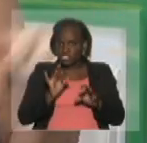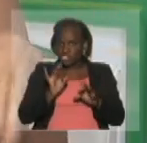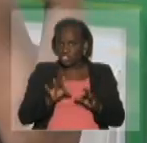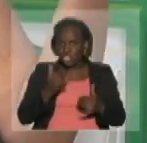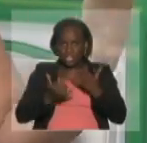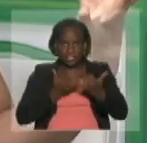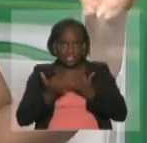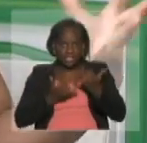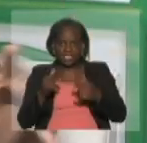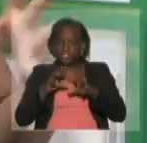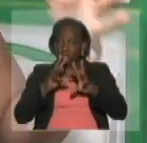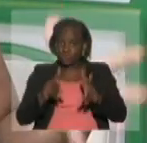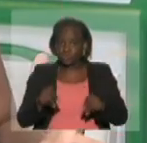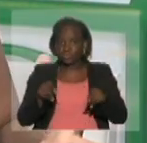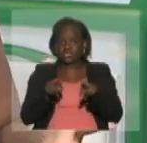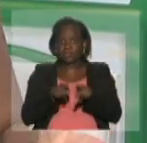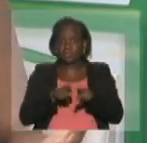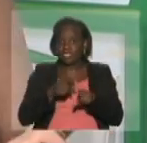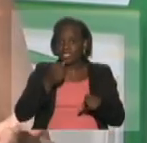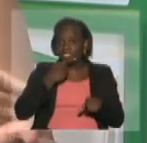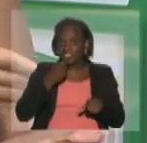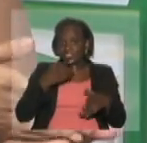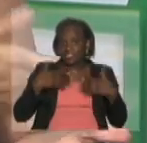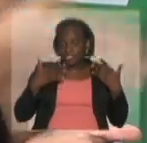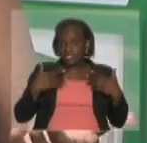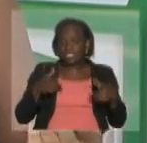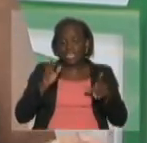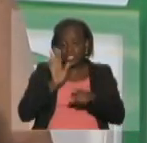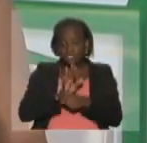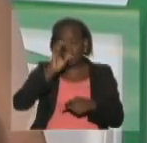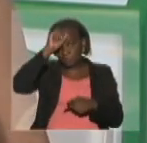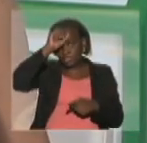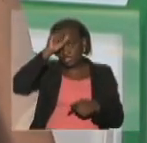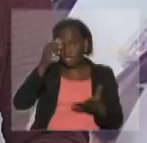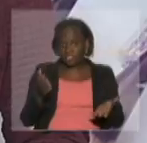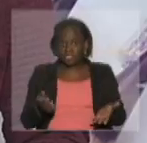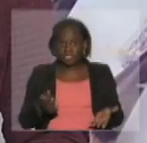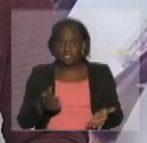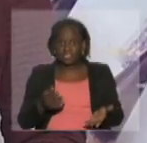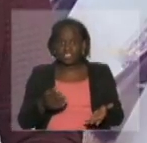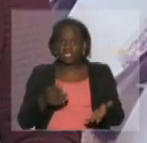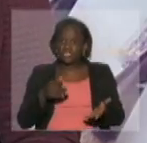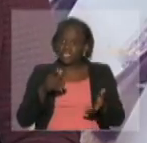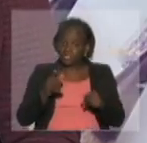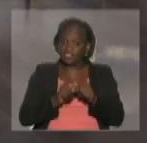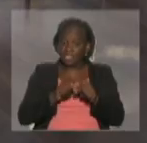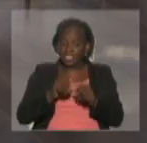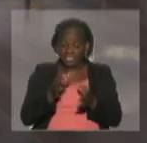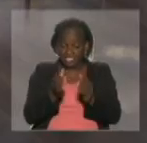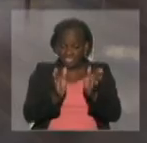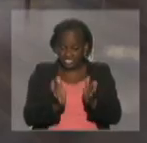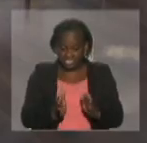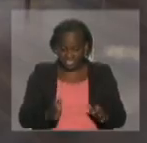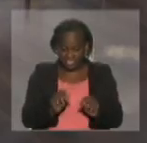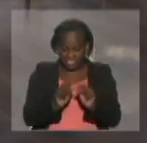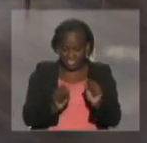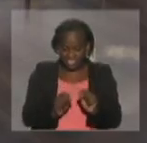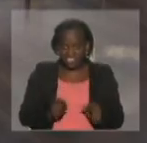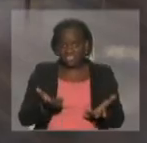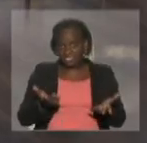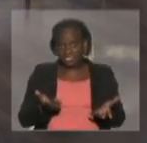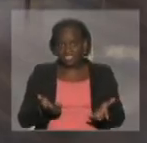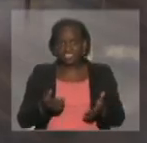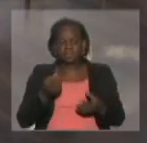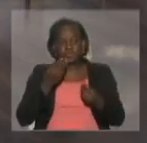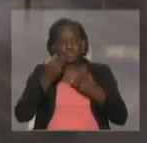Então, quer dizer, não é só uma diversão. Toda diversão, ela tem uma aprendizagem por trás. Quem sabe serem escultores. Exatamente,